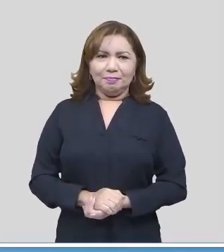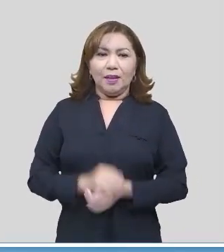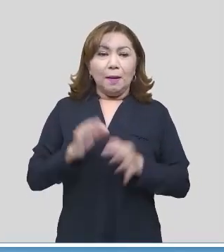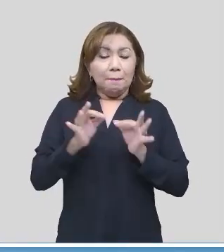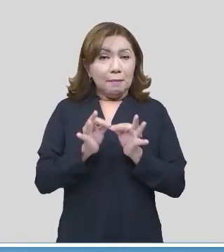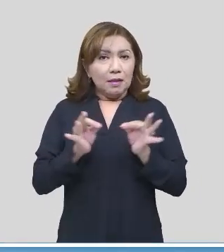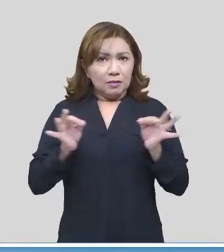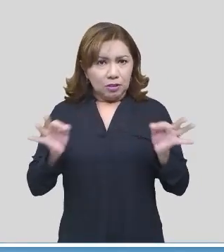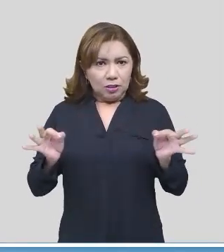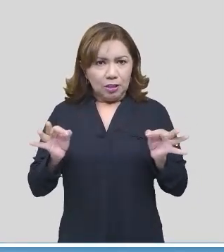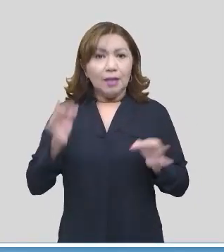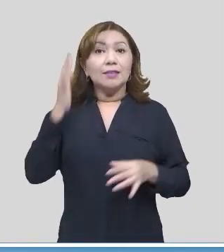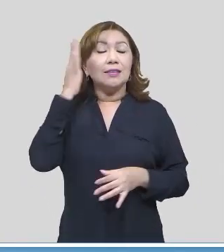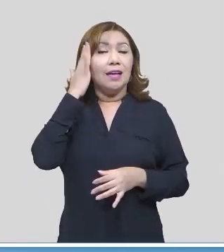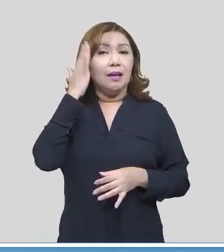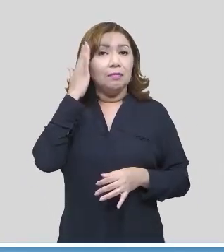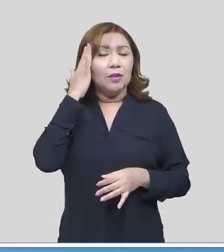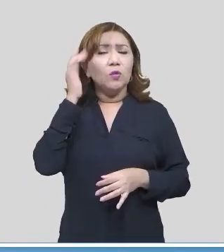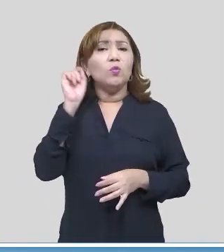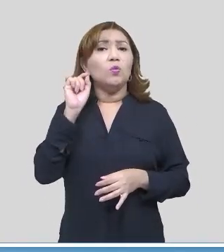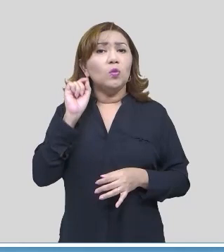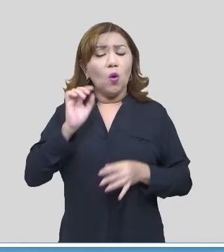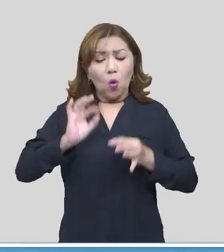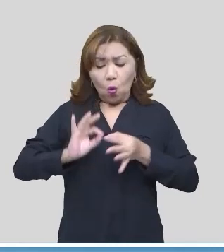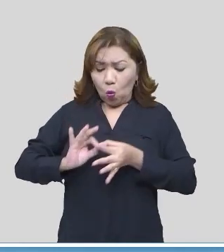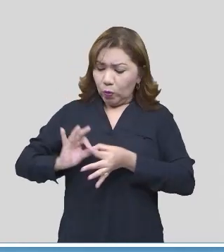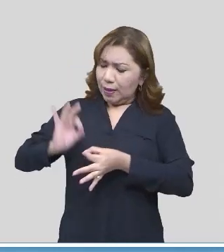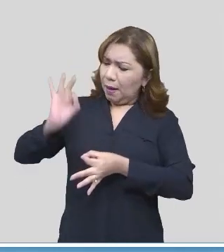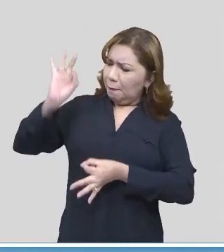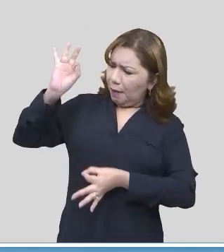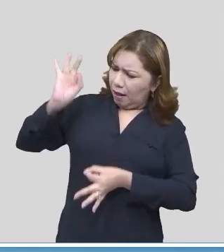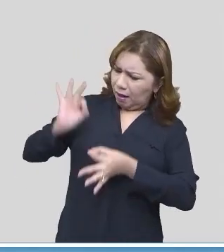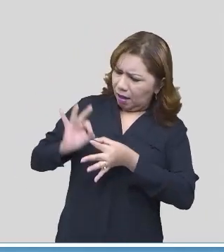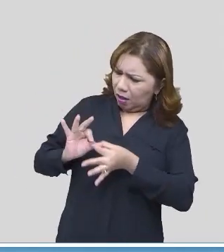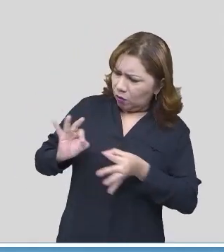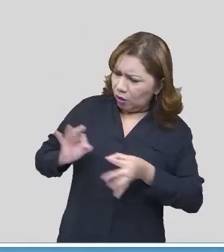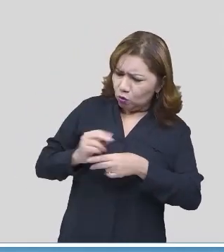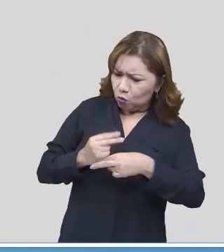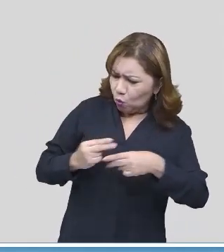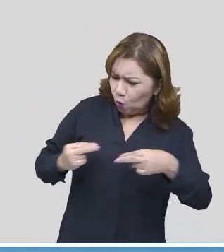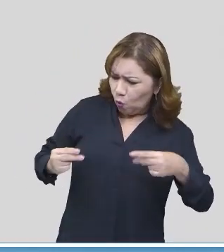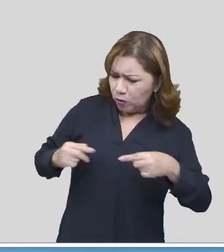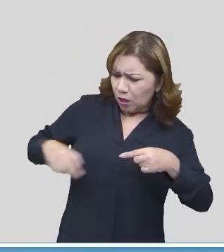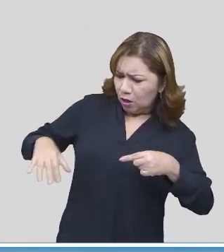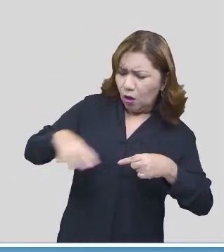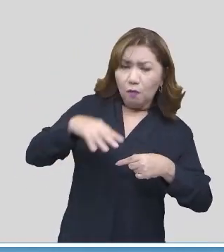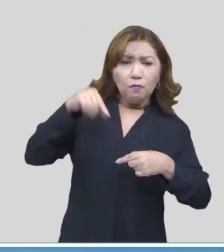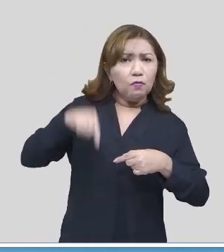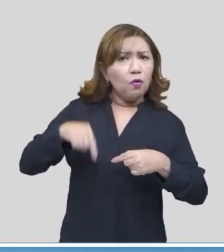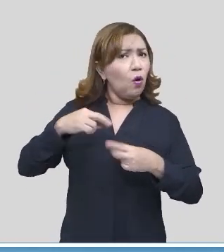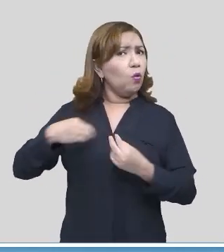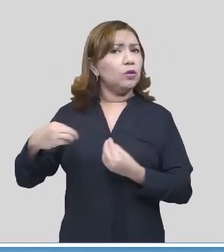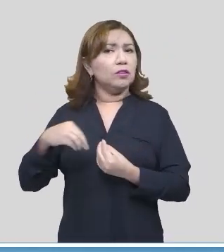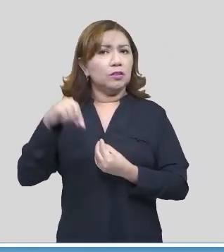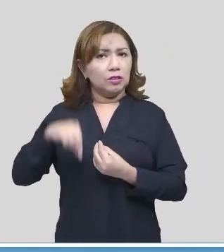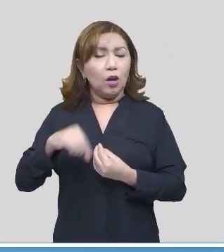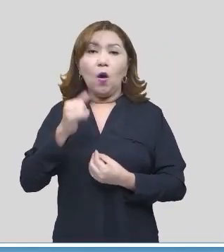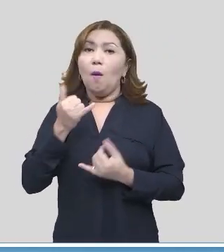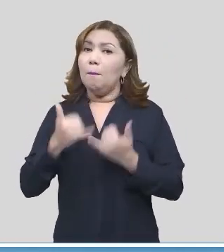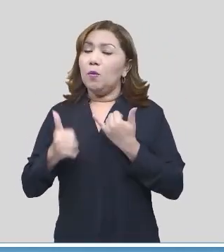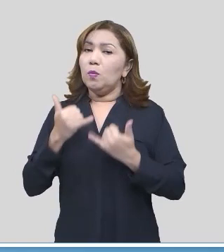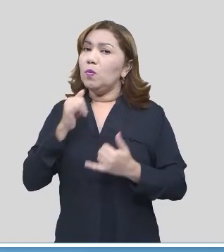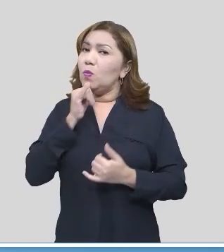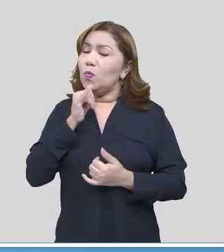Medir é saber o tamanho das coisas que estão em nossa volta. Por exemplo, a